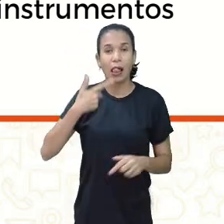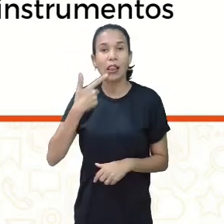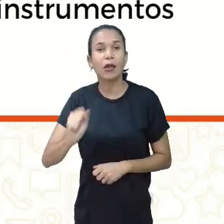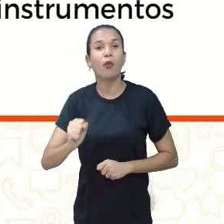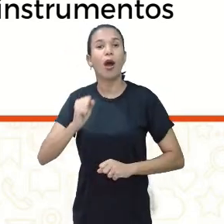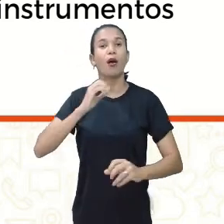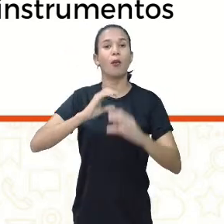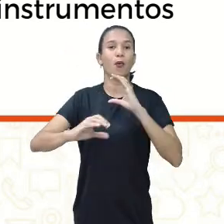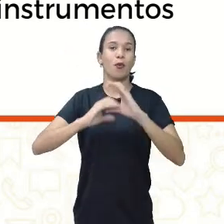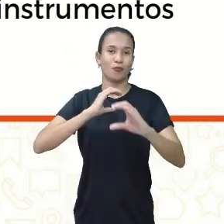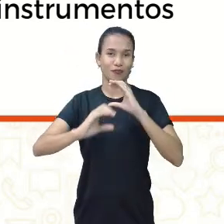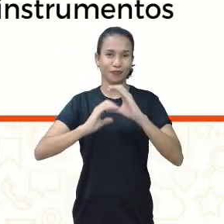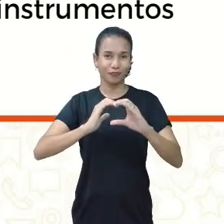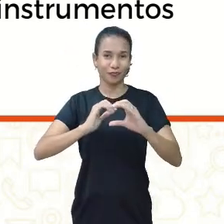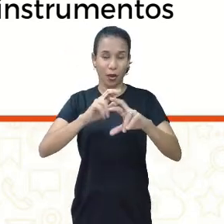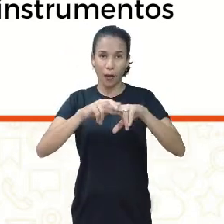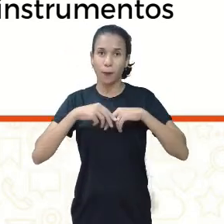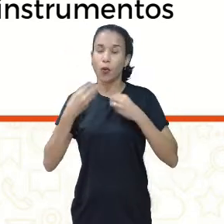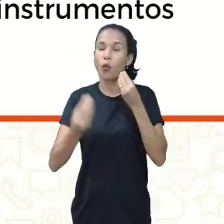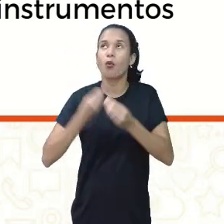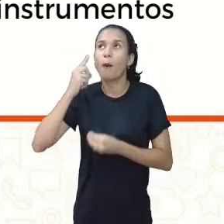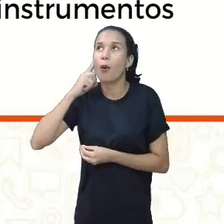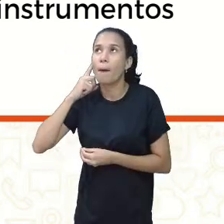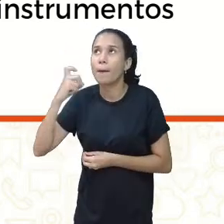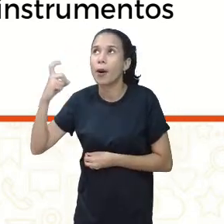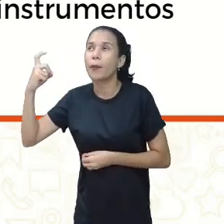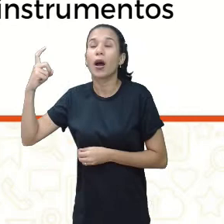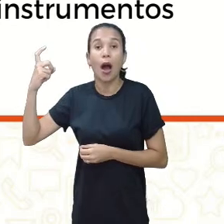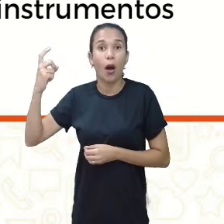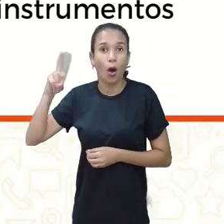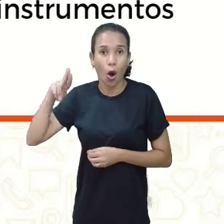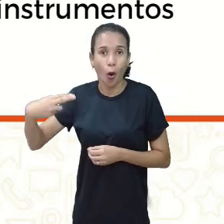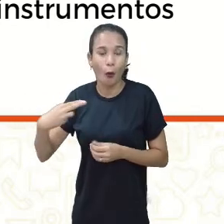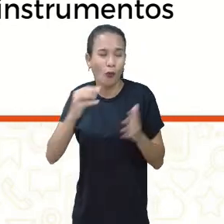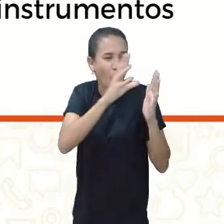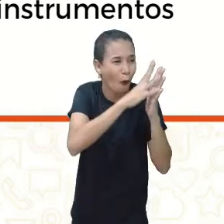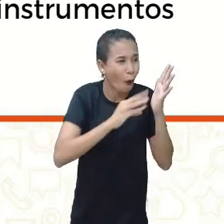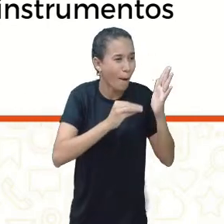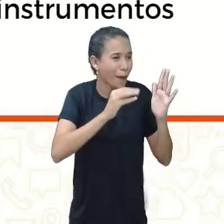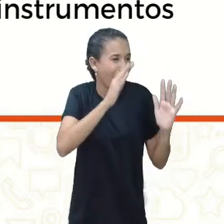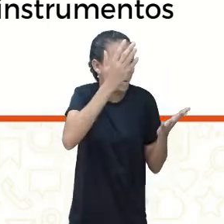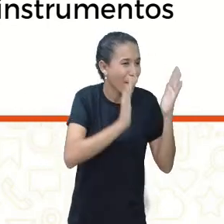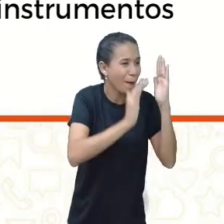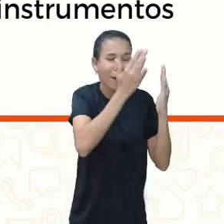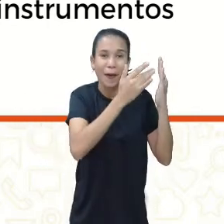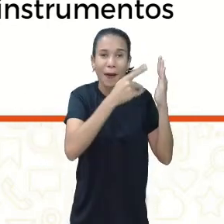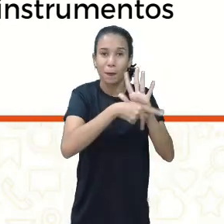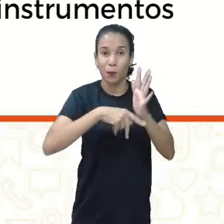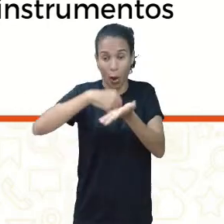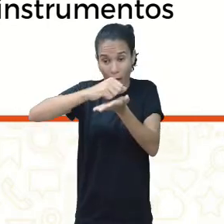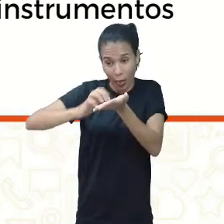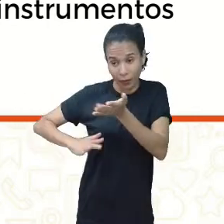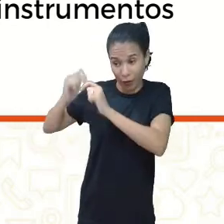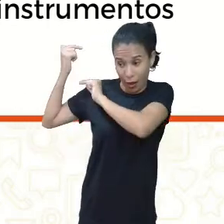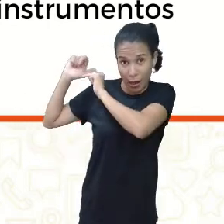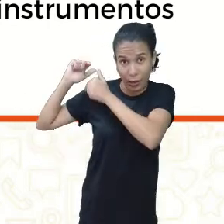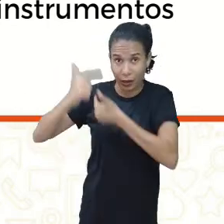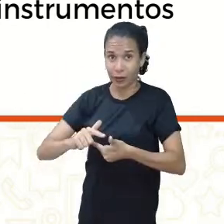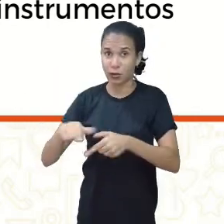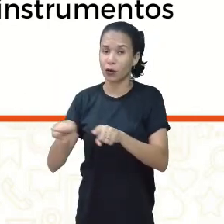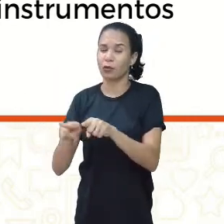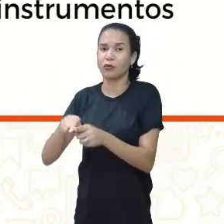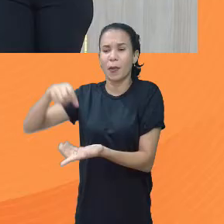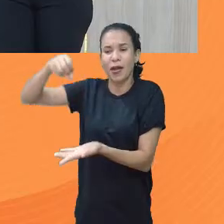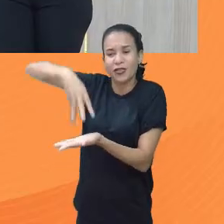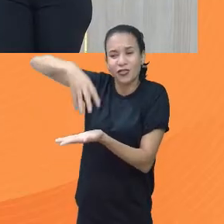gente precisa, através de sons, através de imitações, através das atividades tradicionais